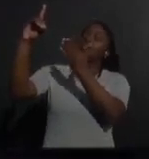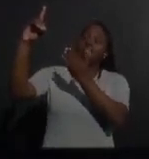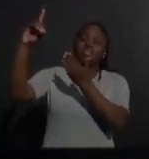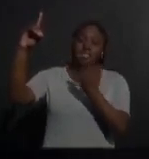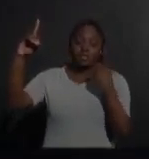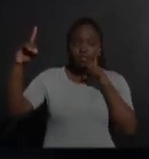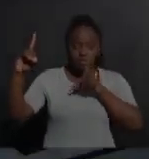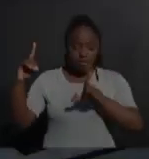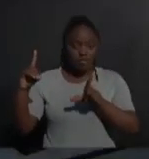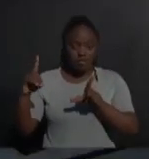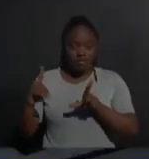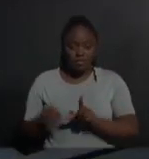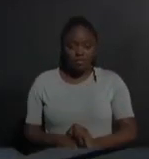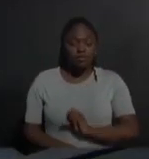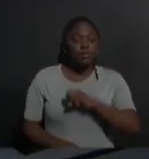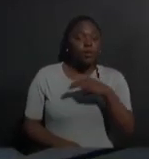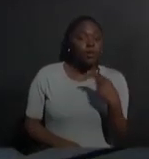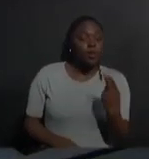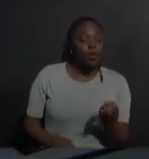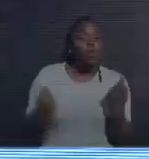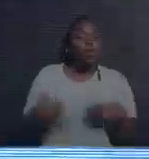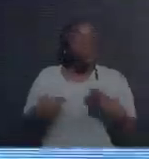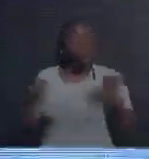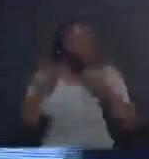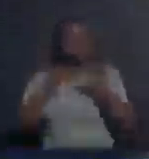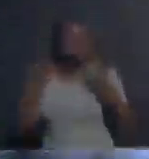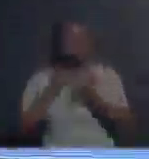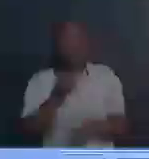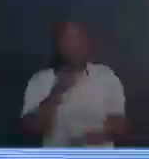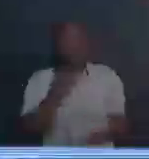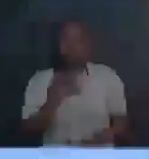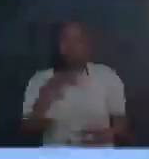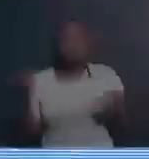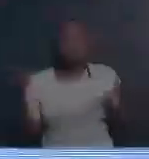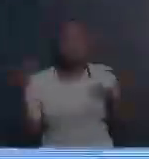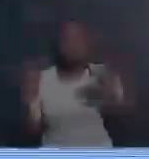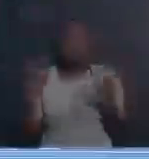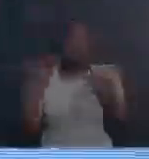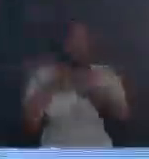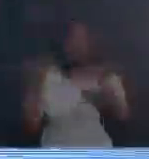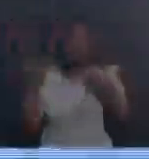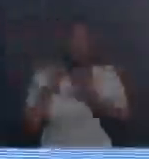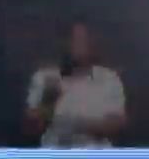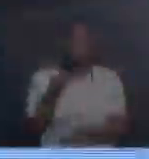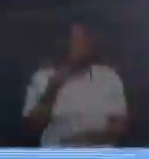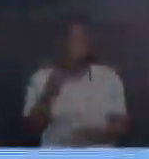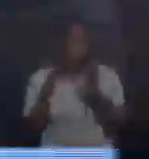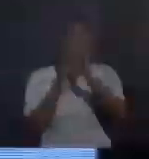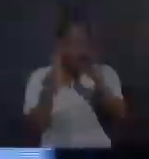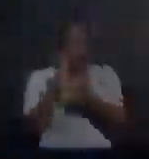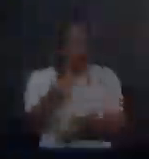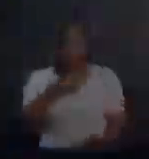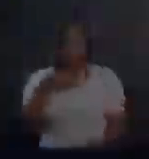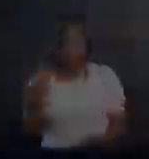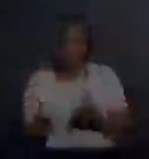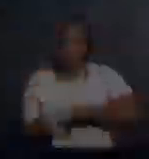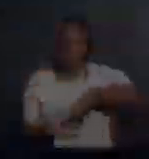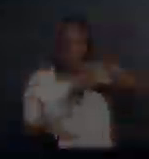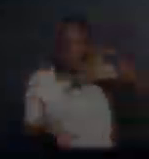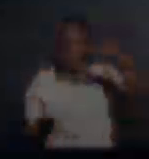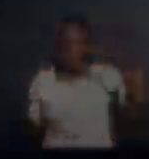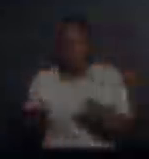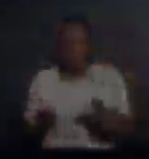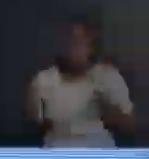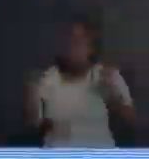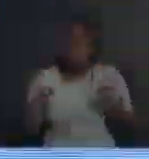Você consegue? Ou tem que ter uma boa notícia? Deixa eu te dar, a boa notícia já veio. Ele morreu e ressuscitou e ele está aqui hoje para